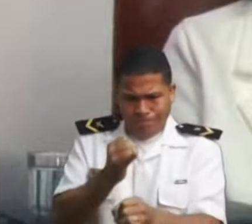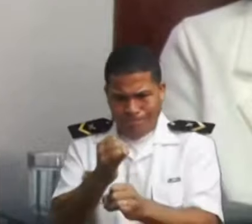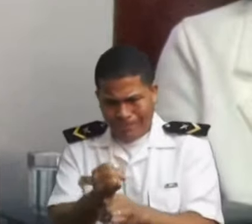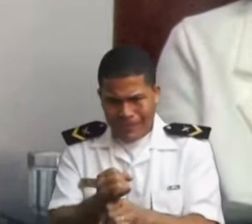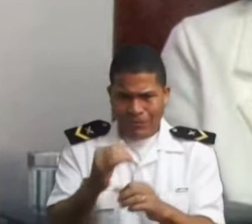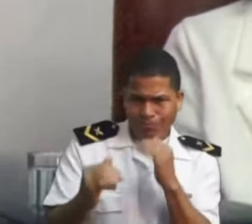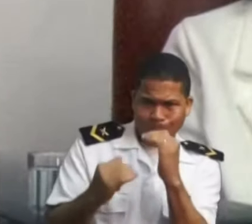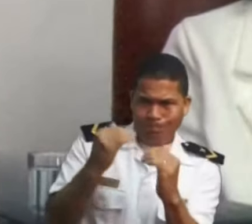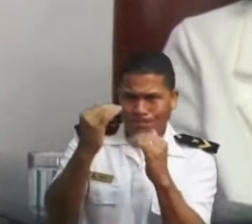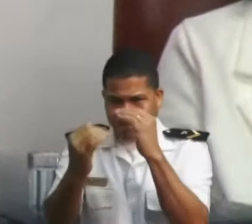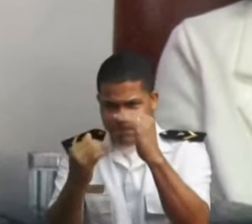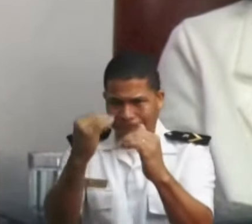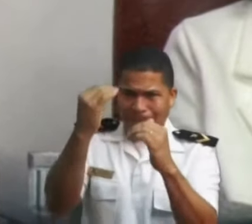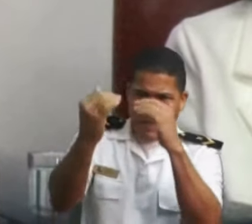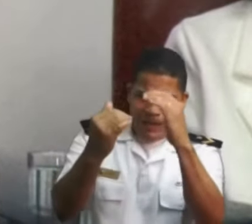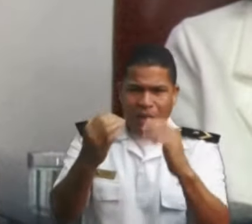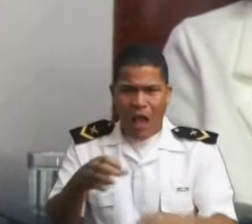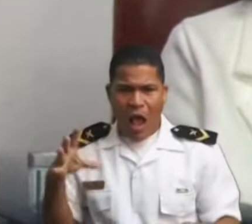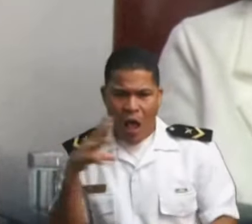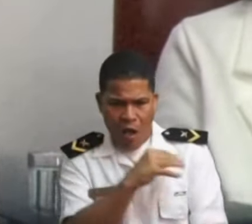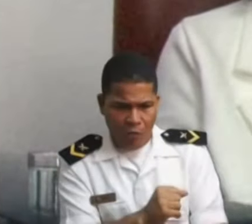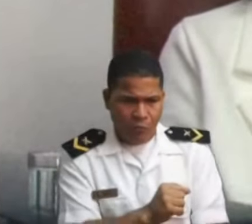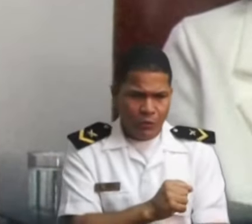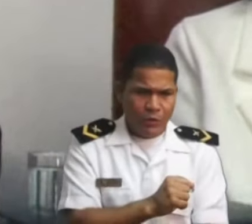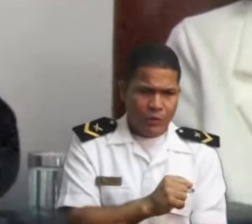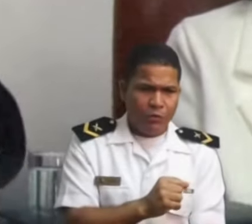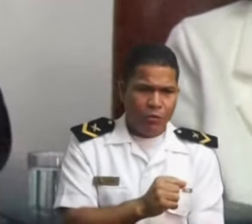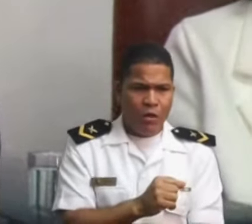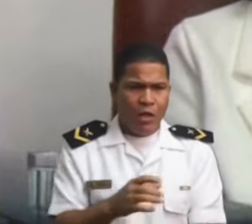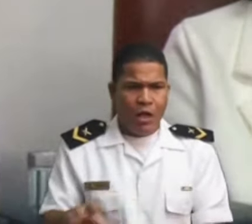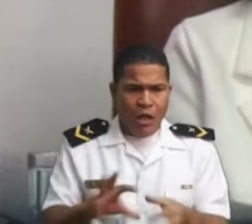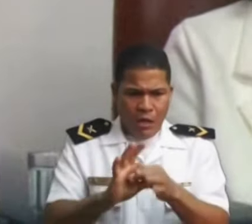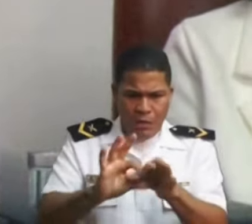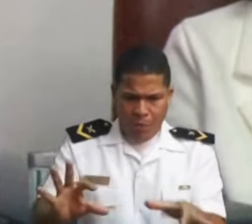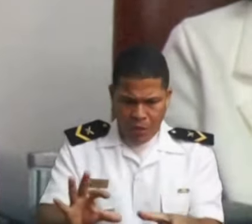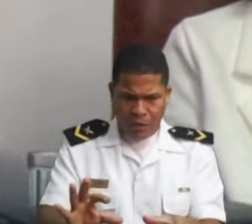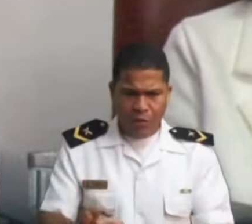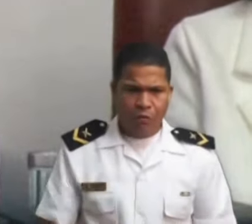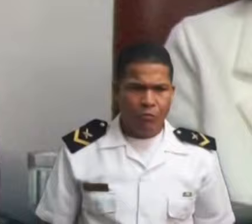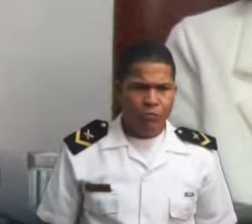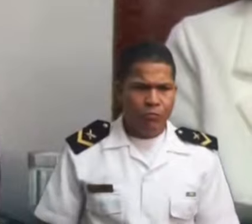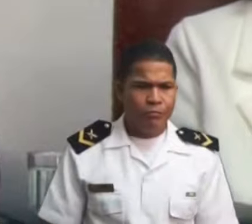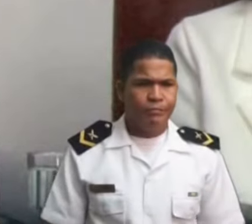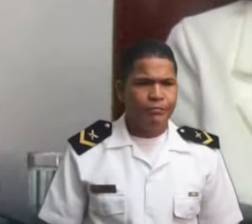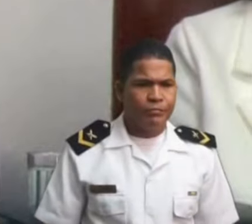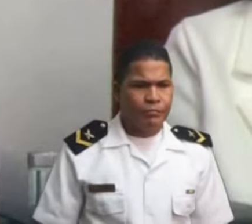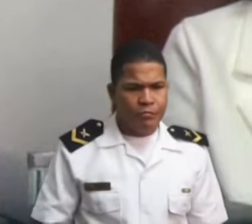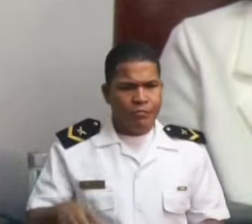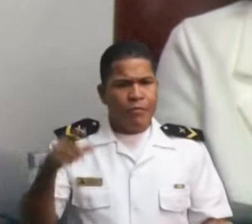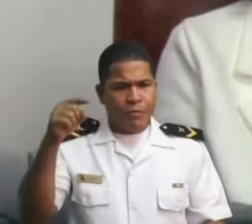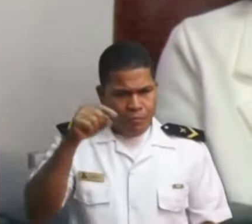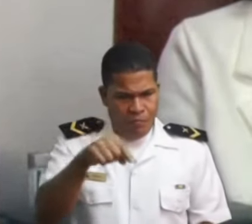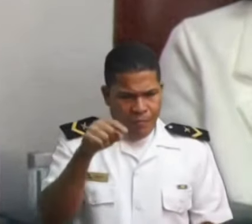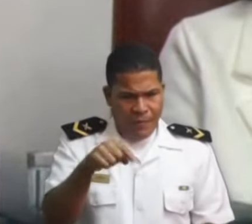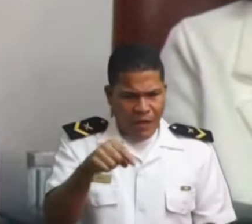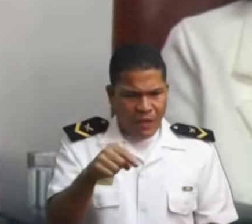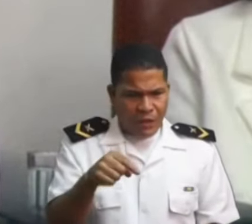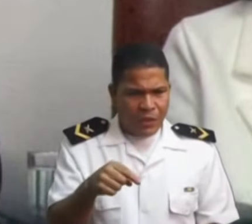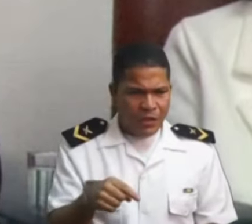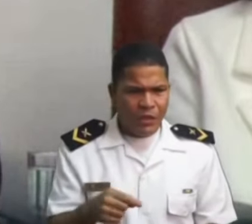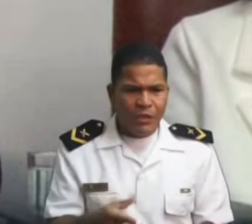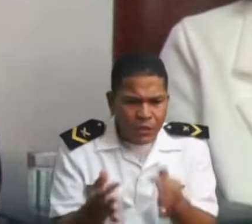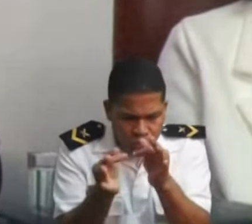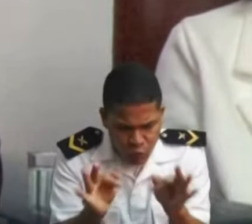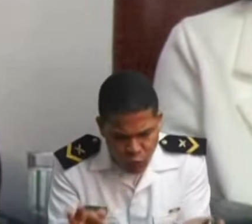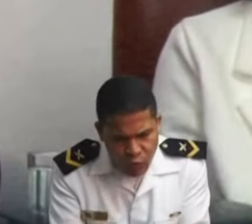presteza nos nossos espaços, com alguns notáveis avanços. Neste ponto, e sem falsa modéstia,